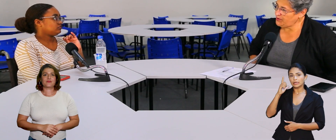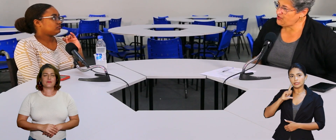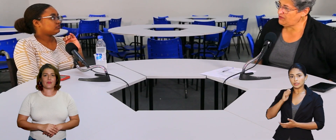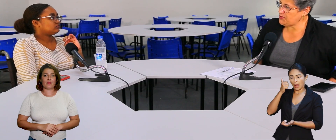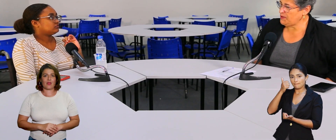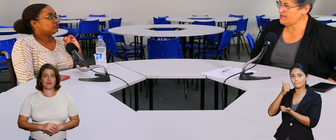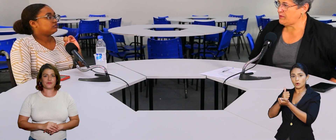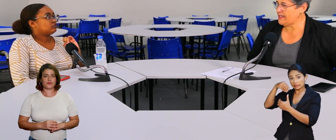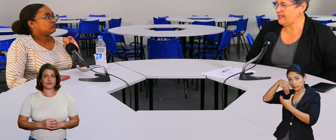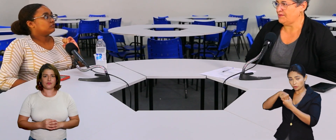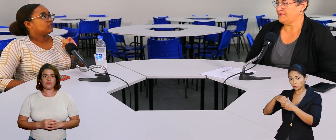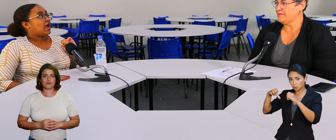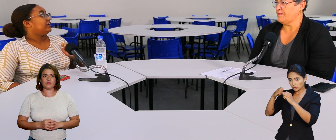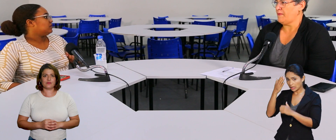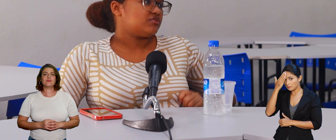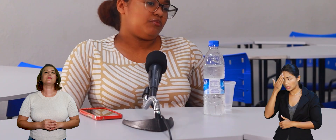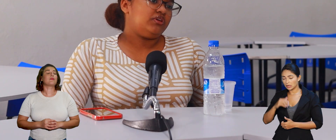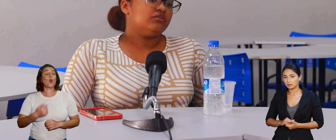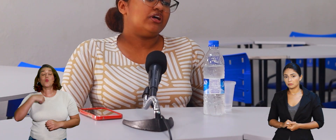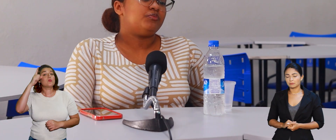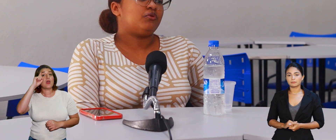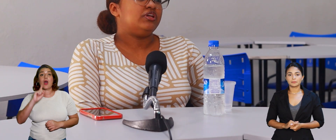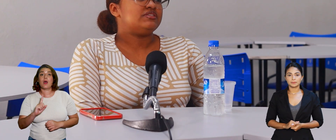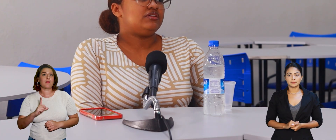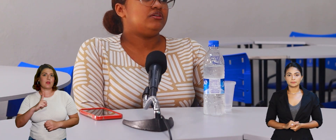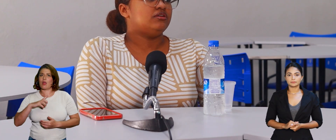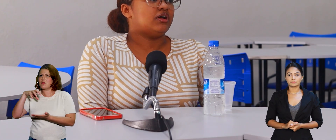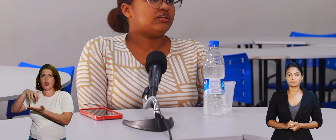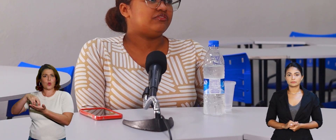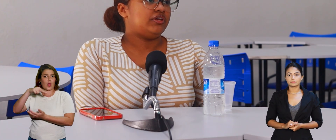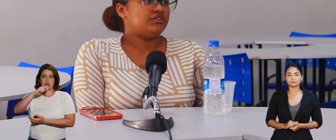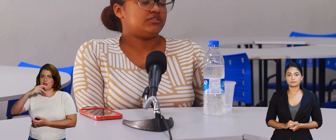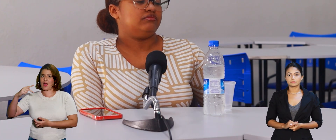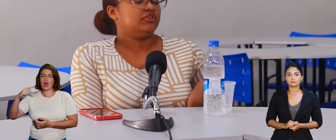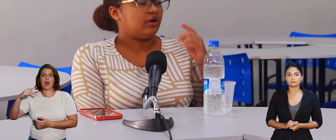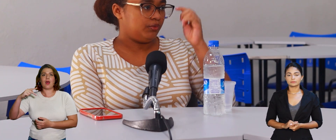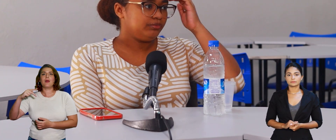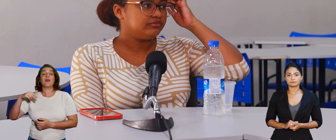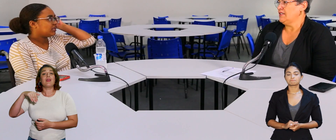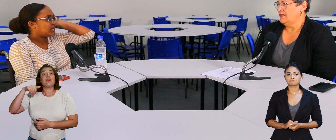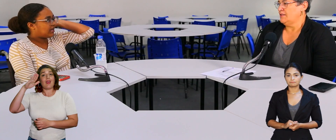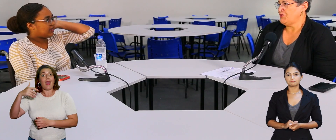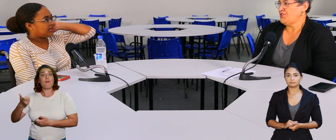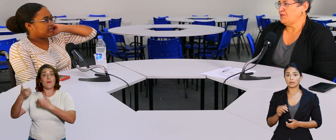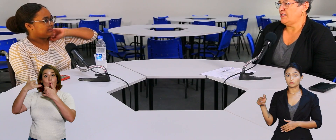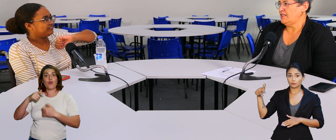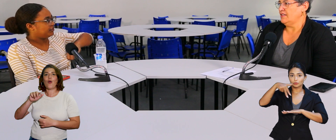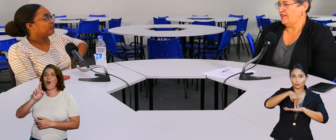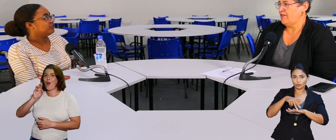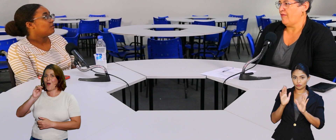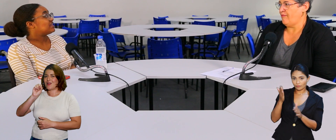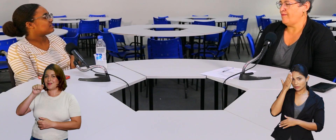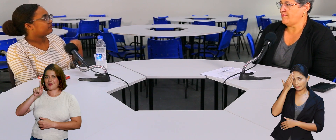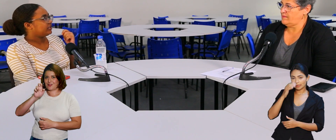do apoio que tinha na Uniswan quando você veio para cá, não? Ainda não sabia do NAP, eu conheci através da Rô. Depois que chegou Ah,